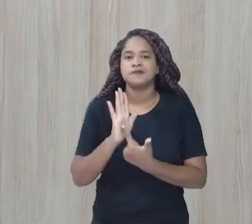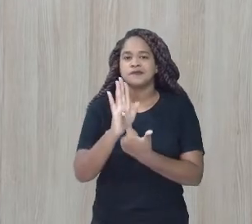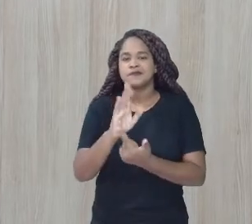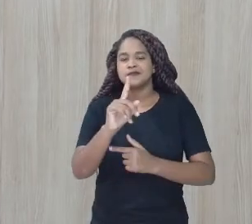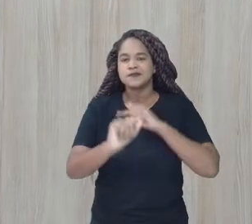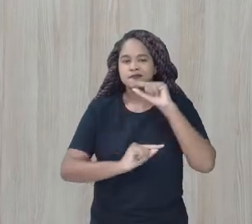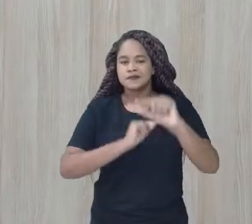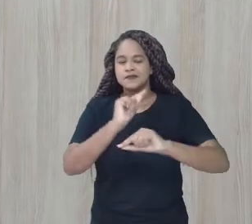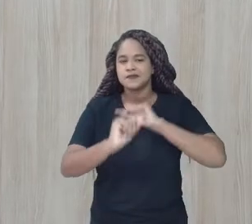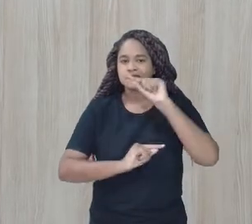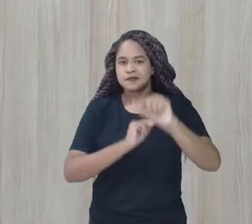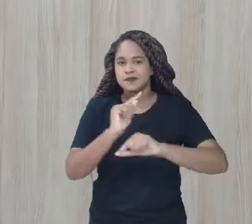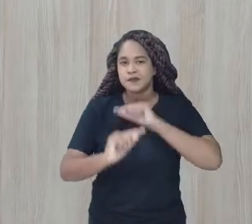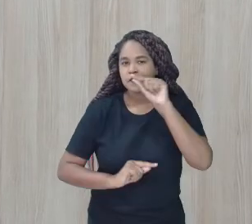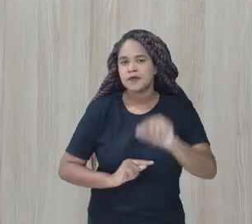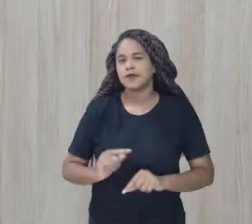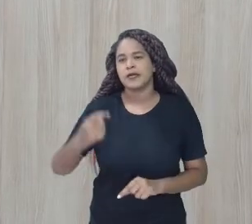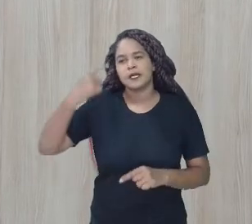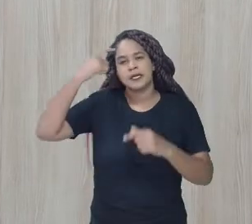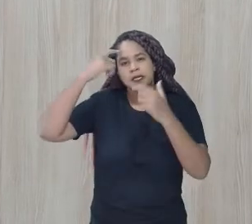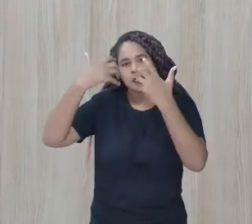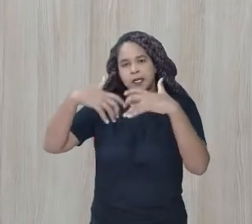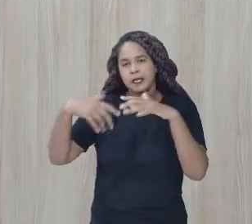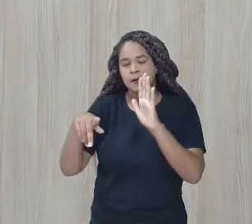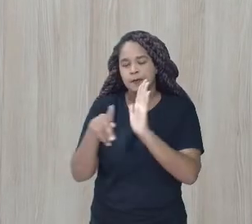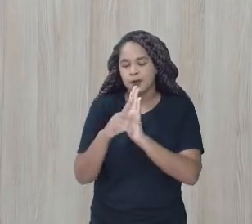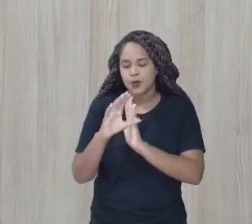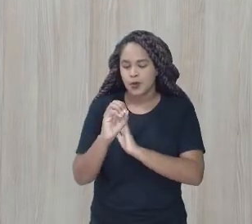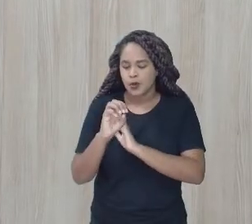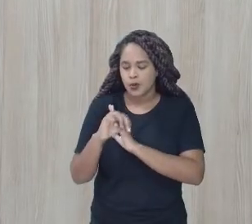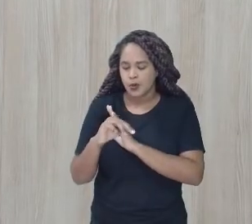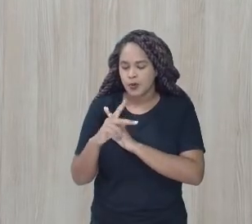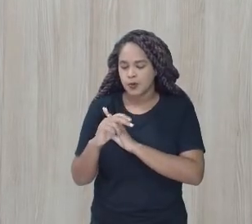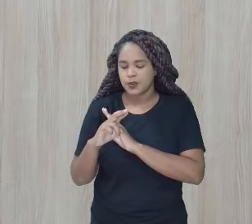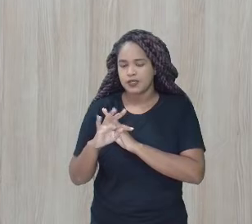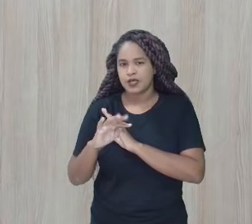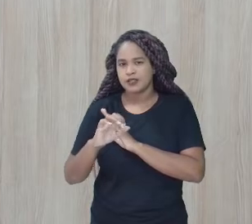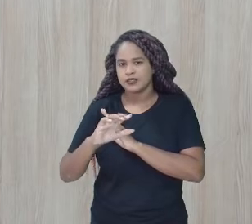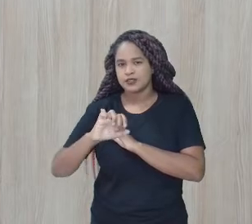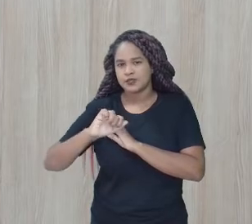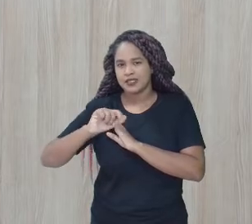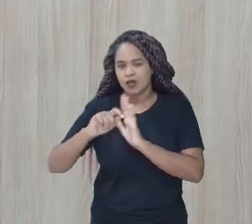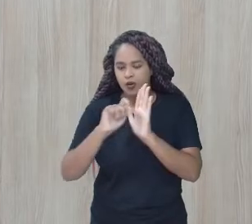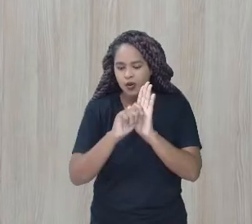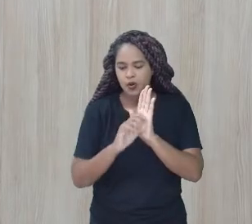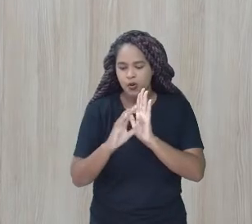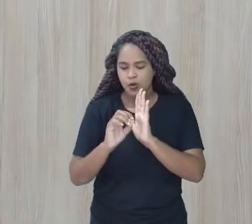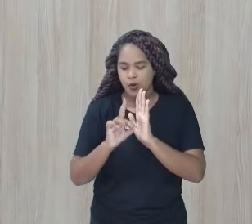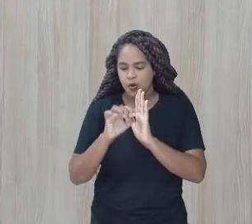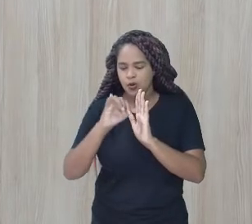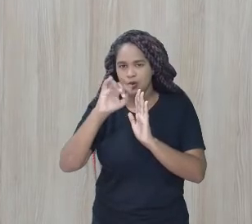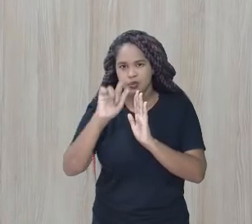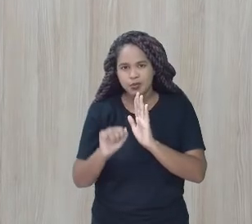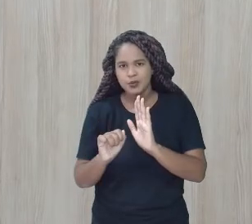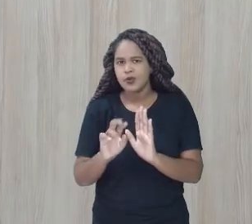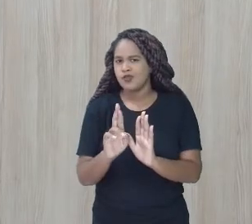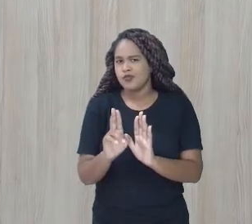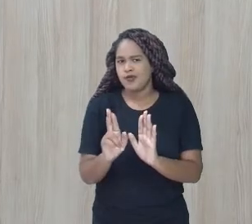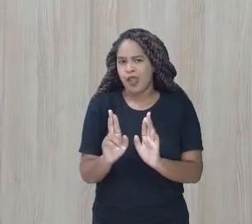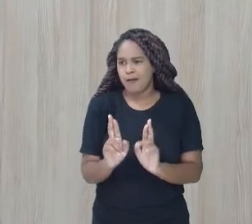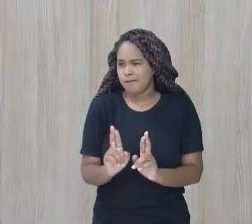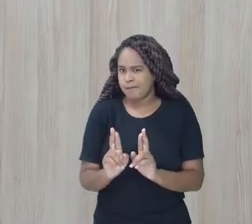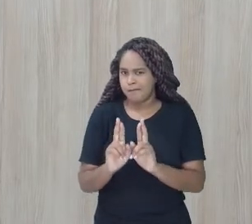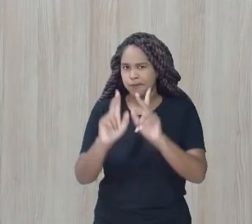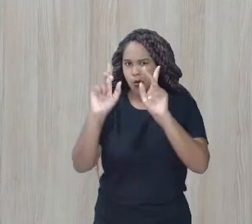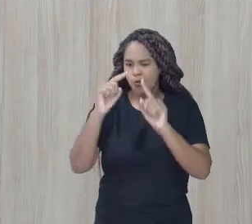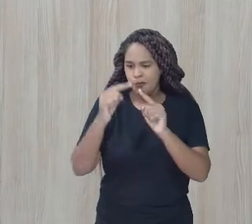de computação, de pensamento computacional, de escrever um código de computador, não está longe do que a gente pode fazer, não. A gente